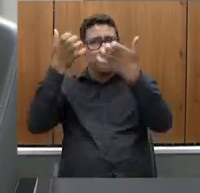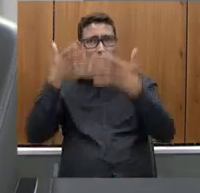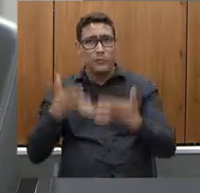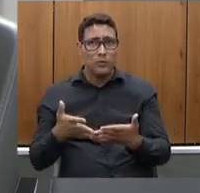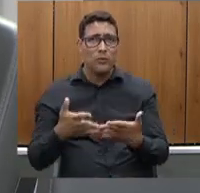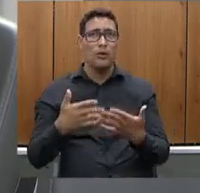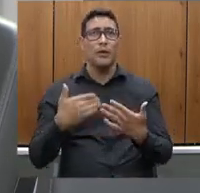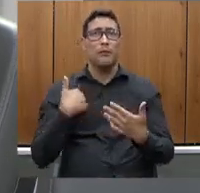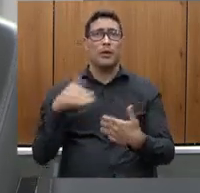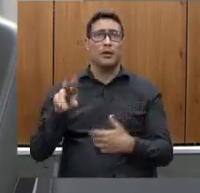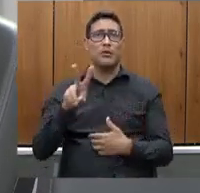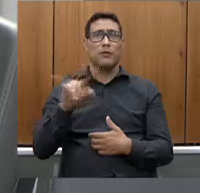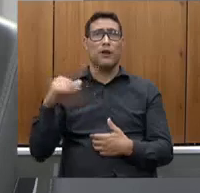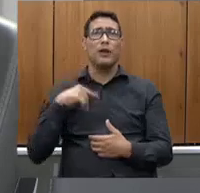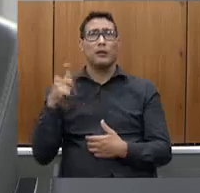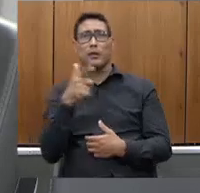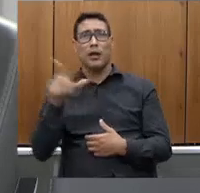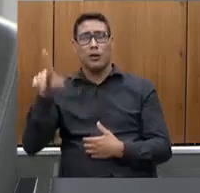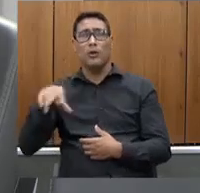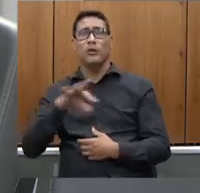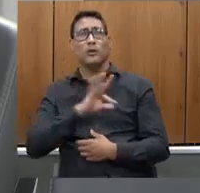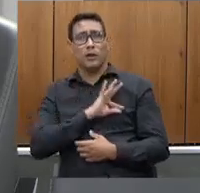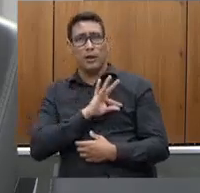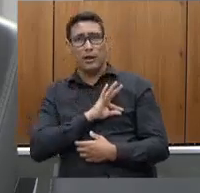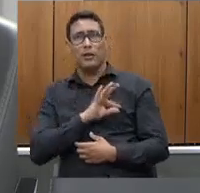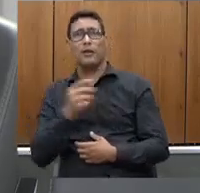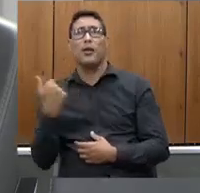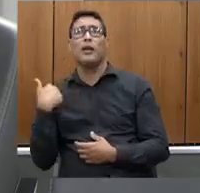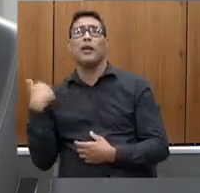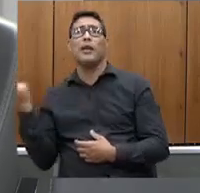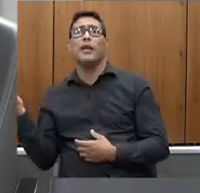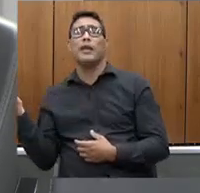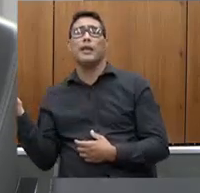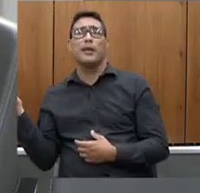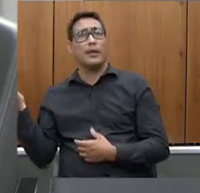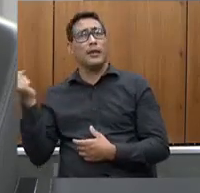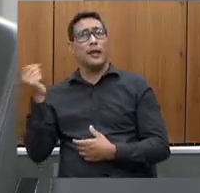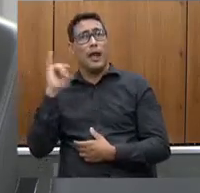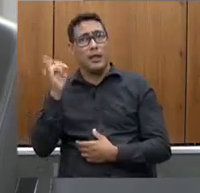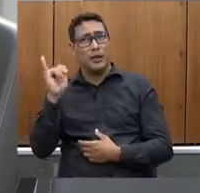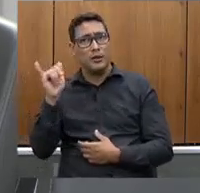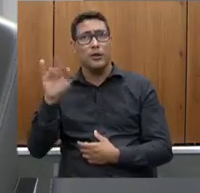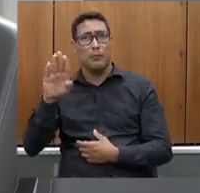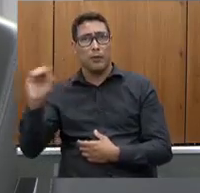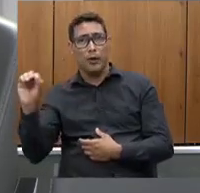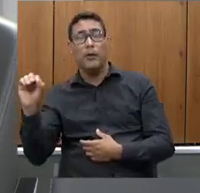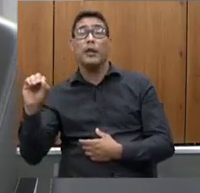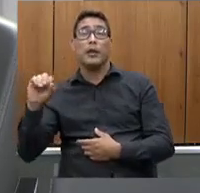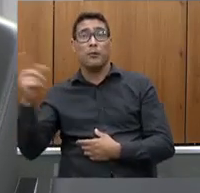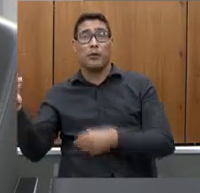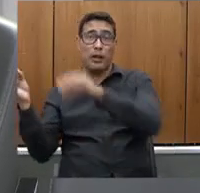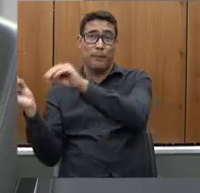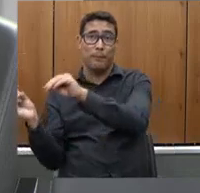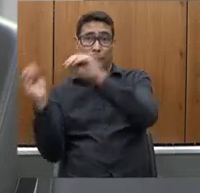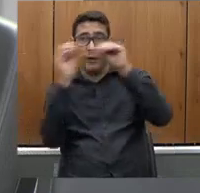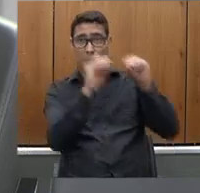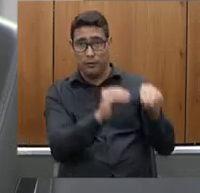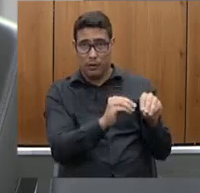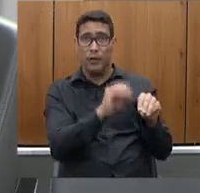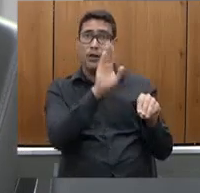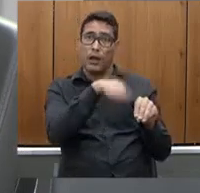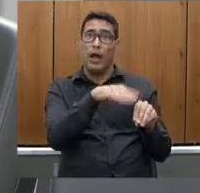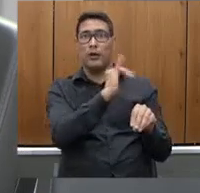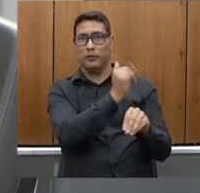inclusive na outra né nas outras delegacias e Regi sim depois ela vai e transfere para outra aquele aquela ocorrência né